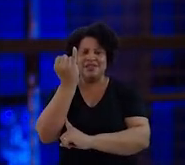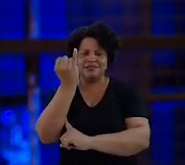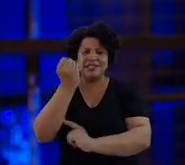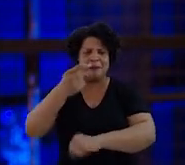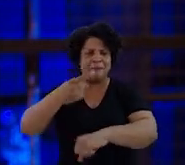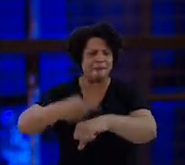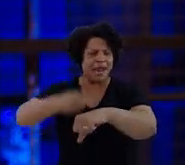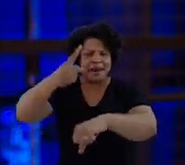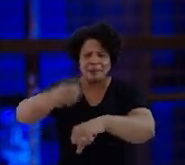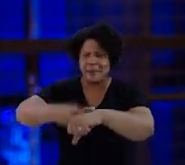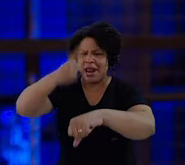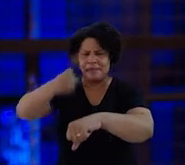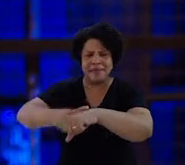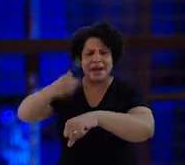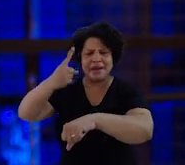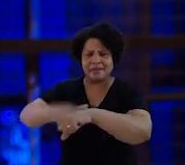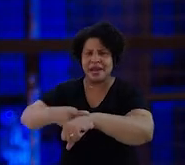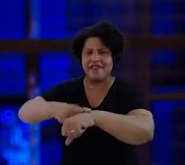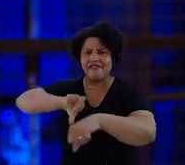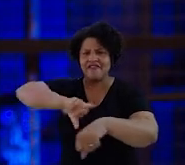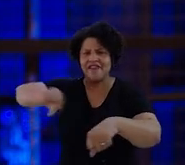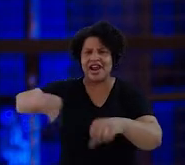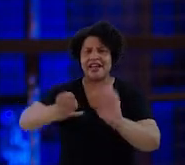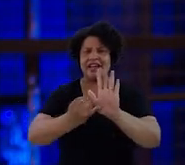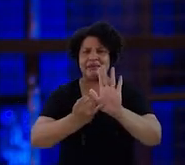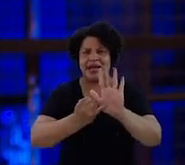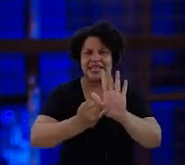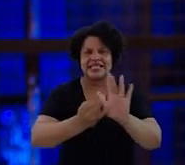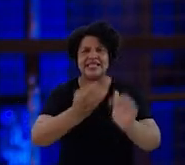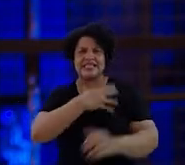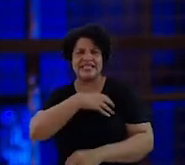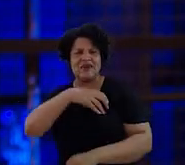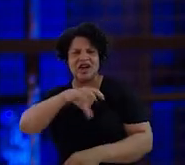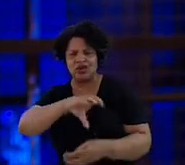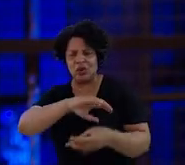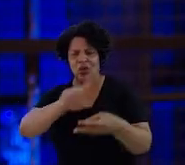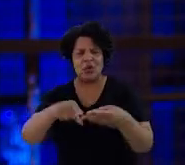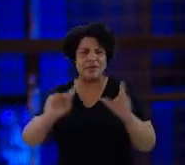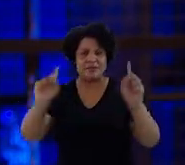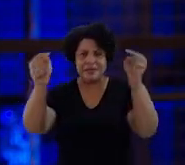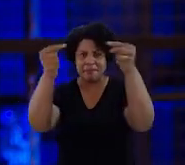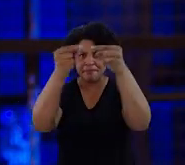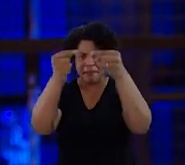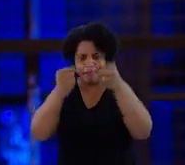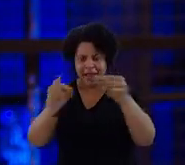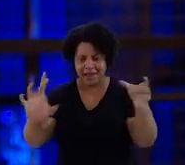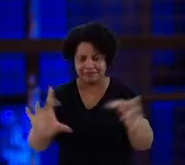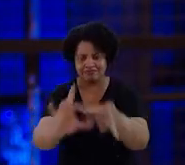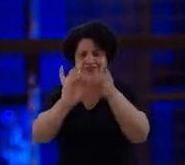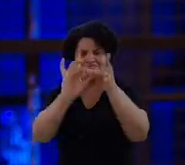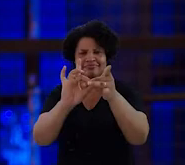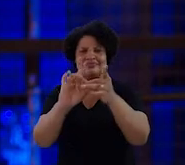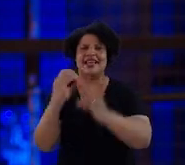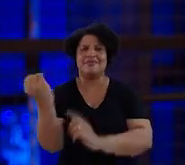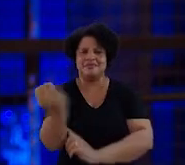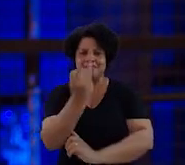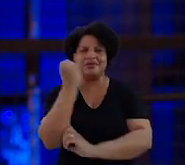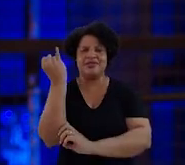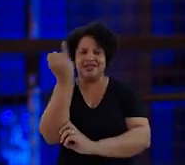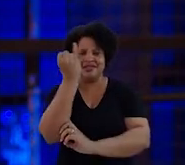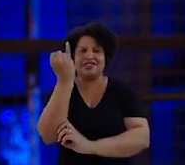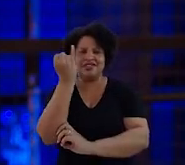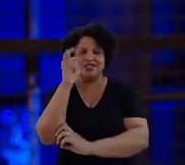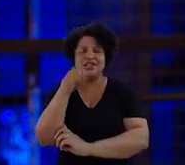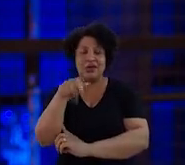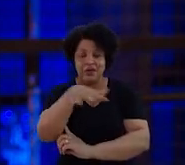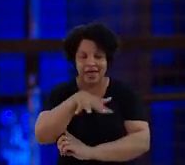outros artistas aqui, tem que chamar a gente de Camaçari, chamar a gente de Salvador, sabe? E essa conexão do que eu vejo é muito importante, sem dúvidas, pra